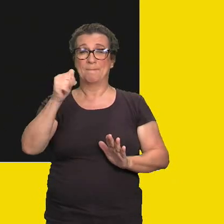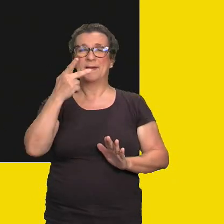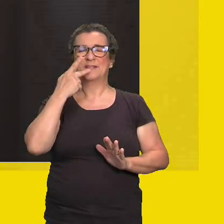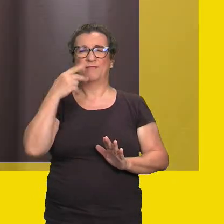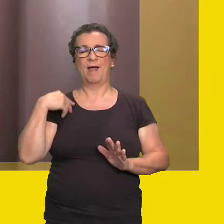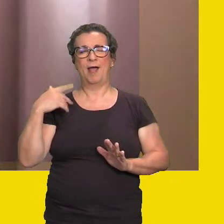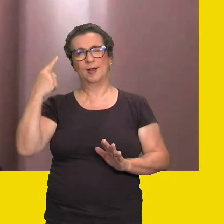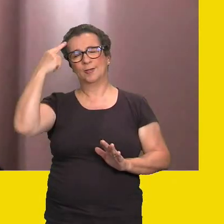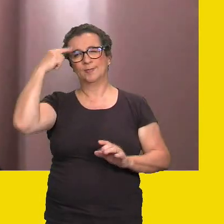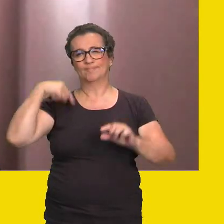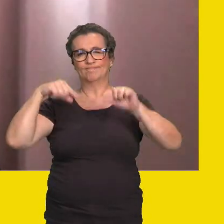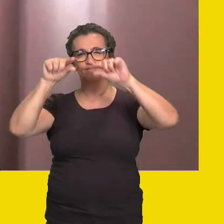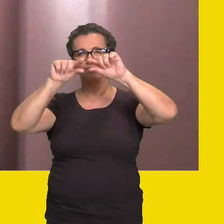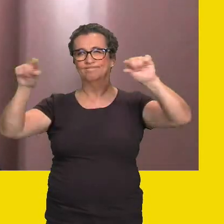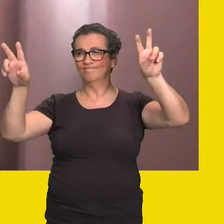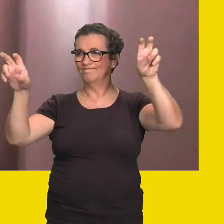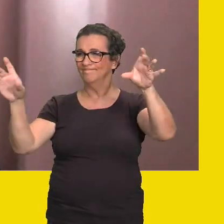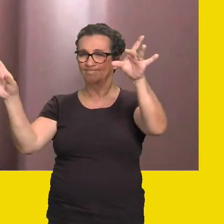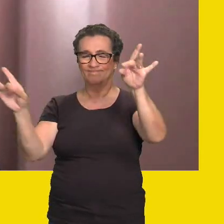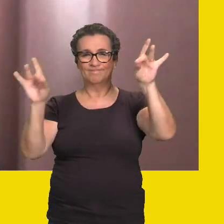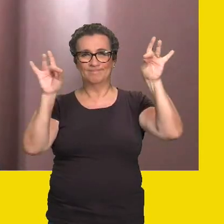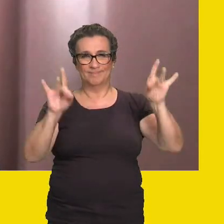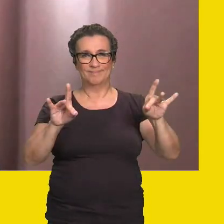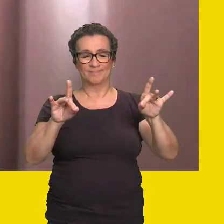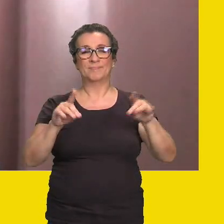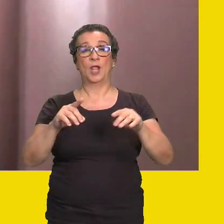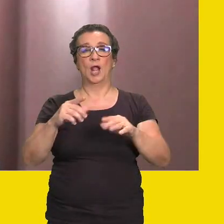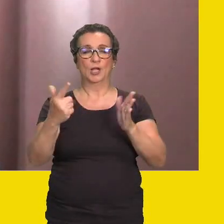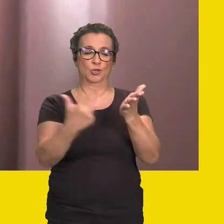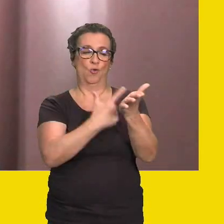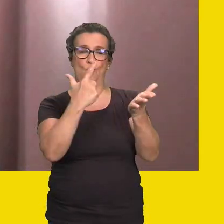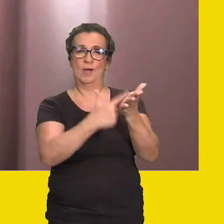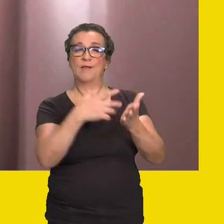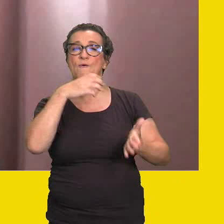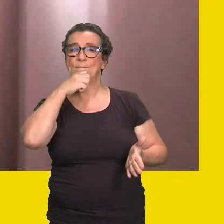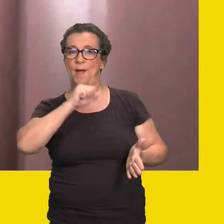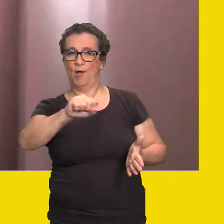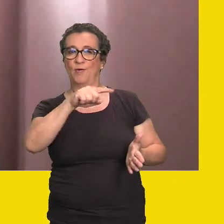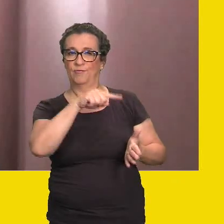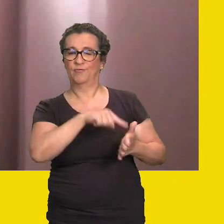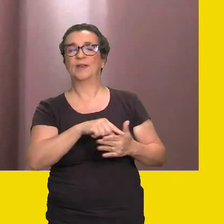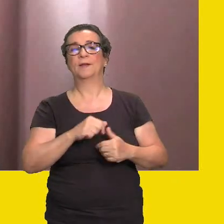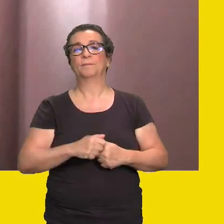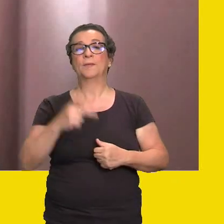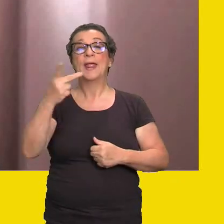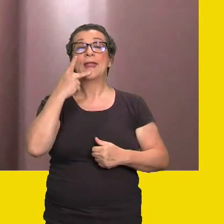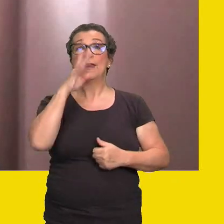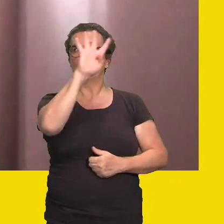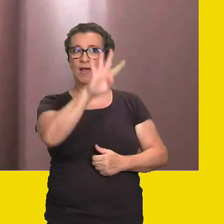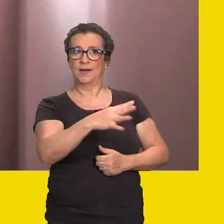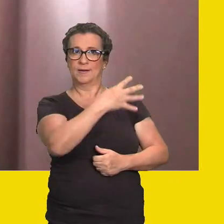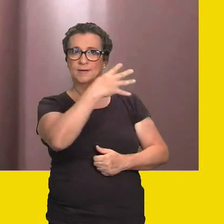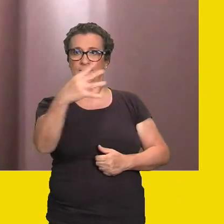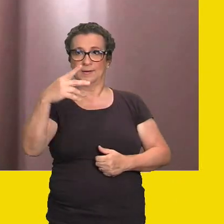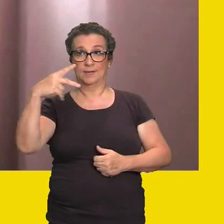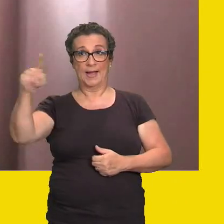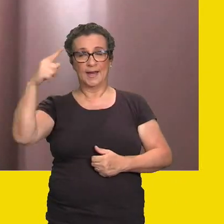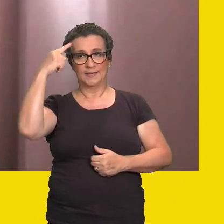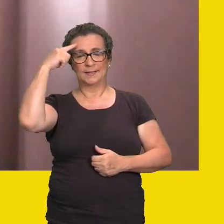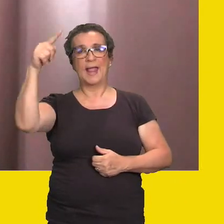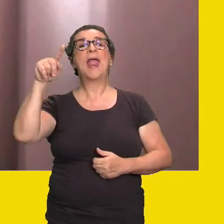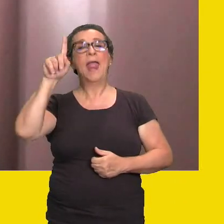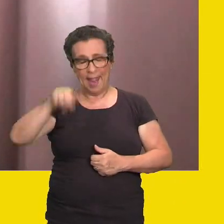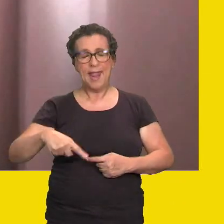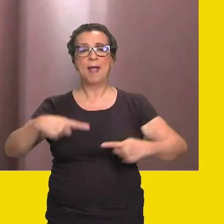né, que eu tirei do livro Dicionário de Paulo Freire, que ele fala: o currículo, na acepção freiriana, é a política,